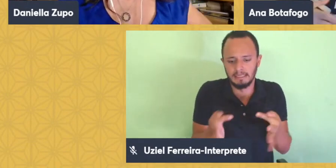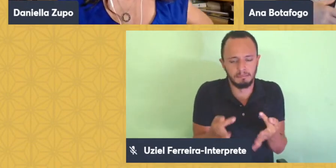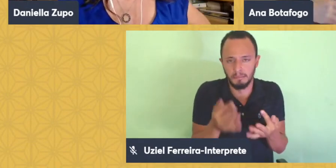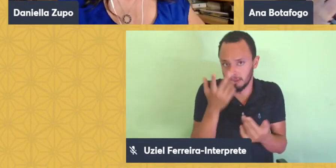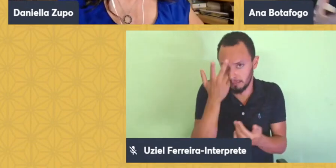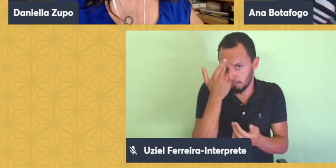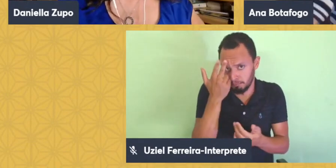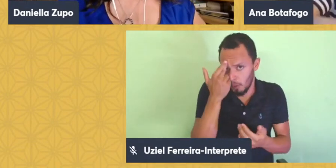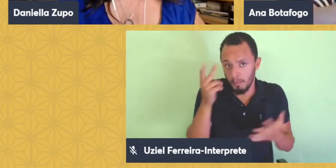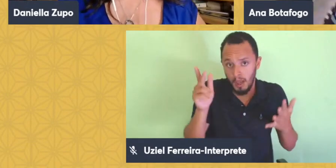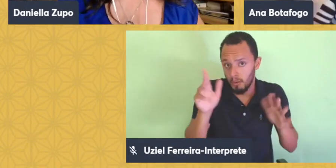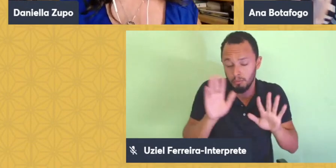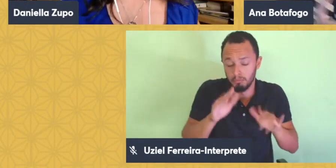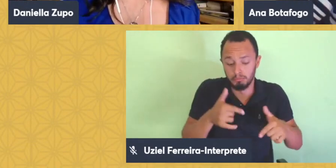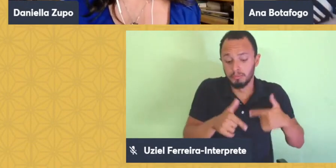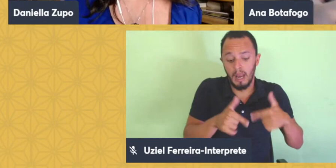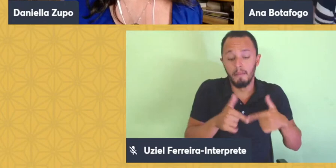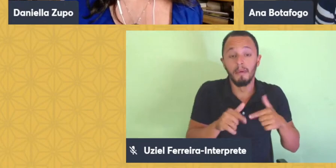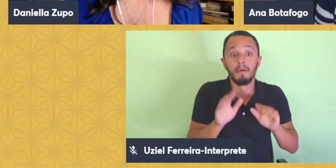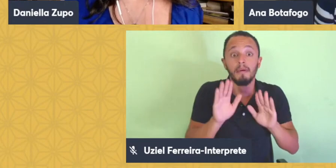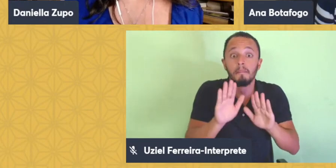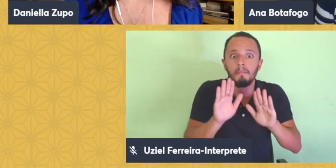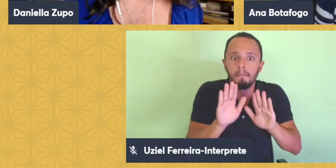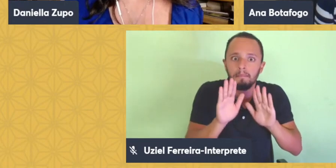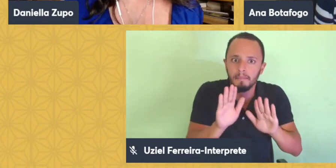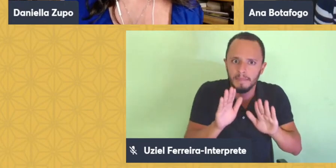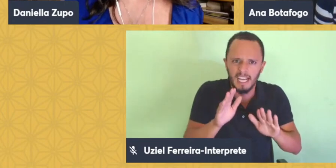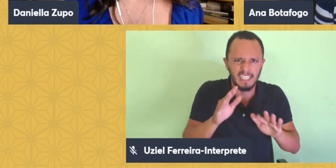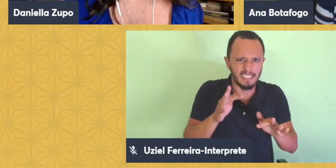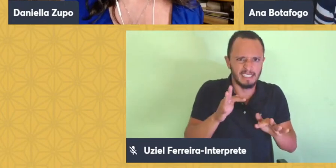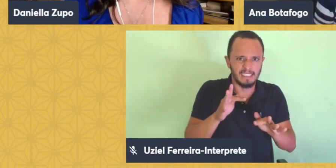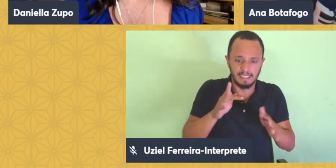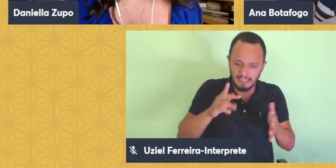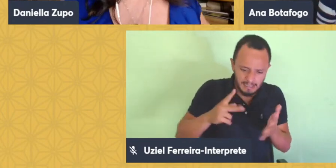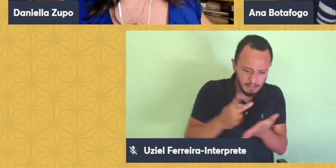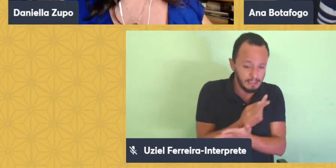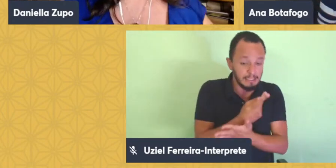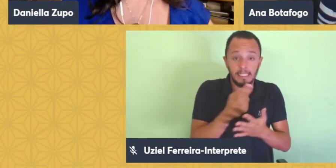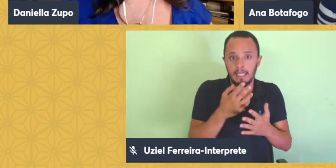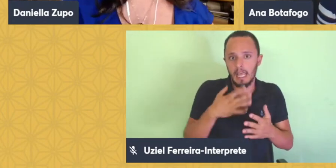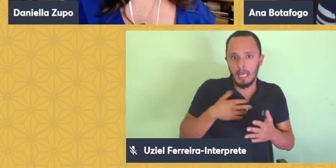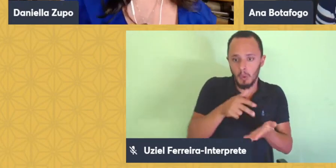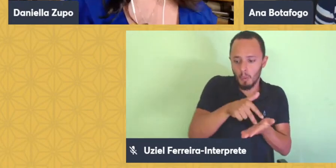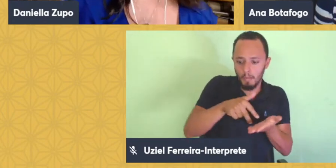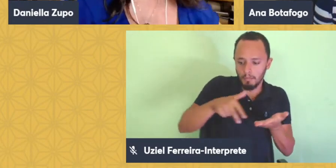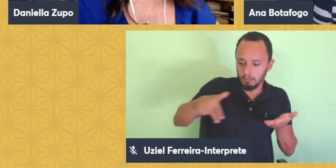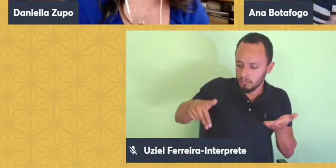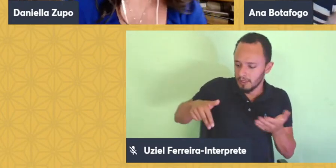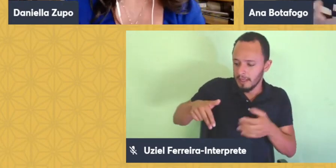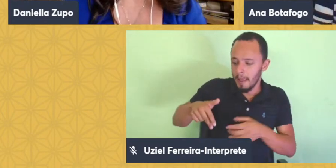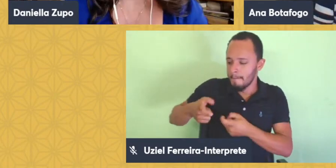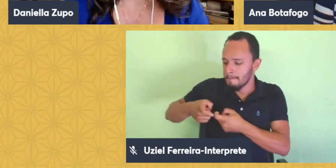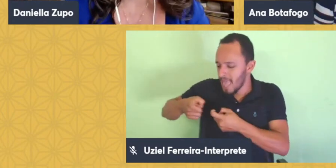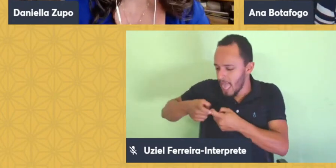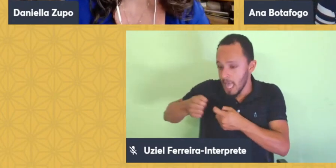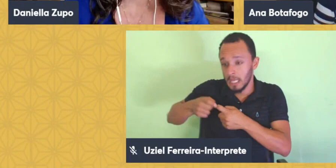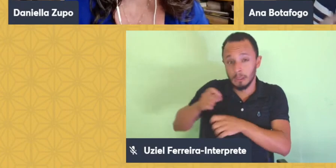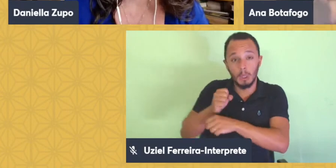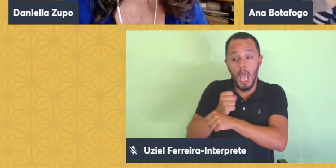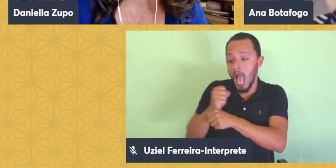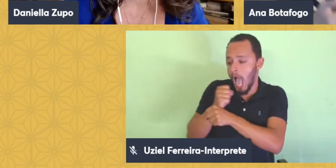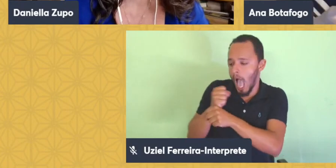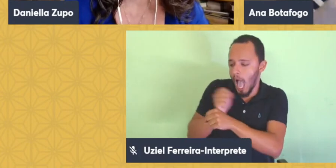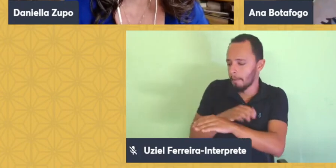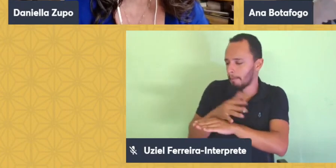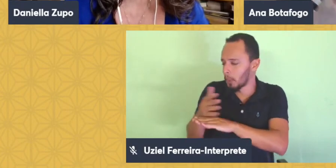Ofício mas nunca nada que me tirasse totalmente de cena por isso eu tenho tido essa